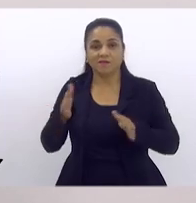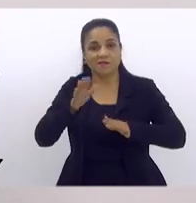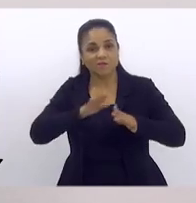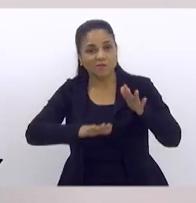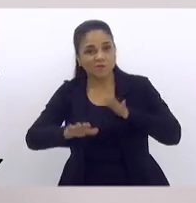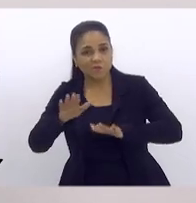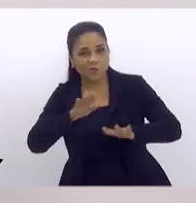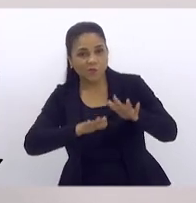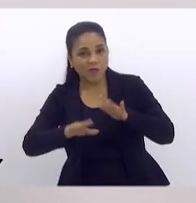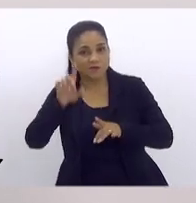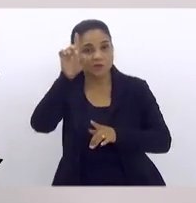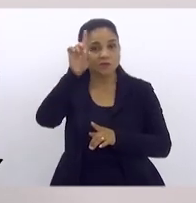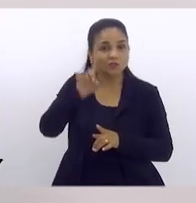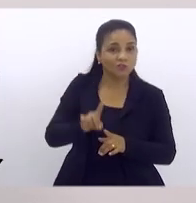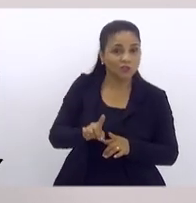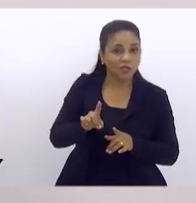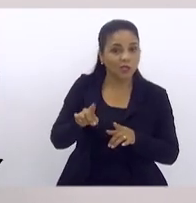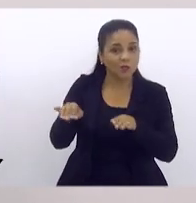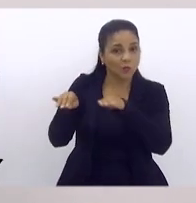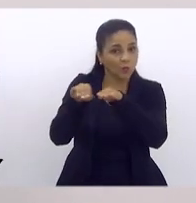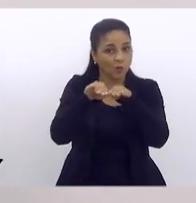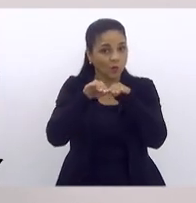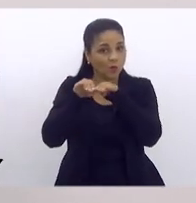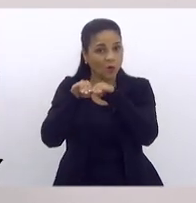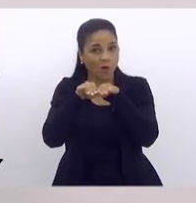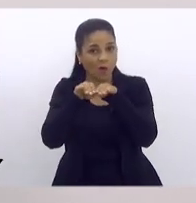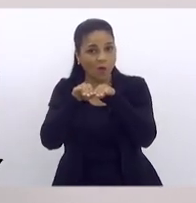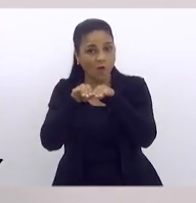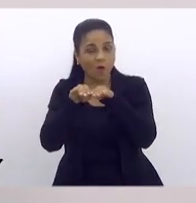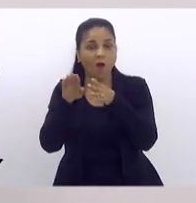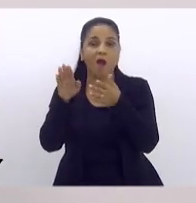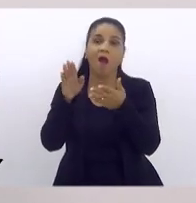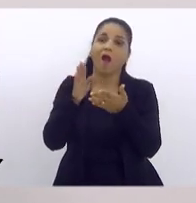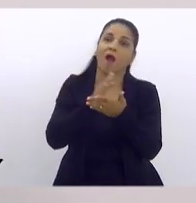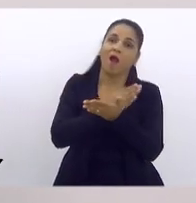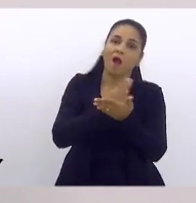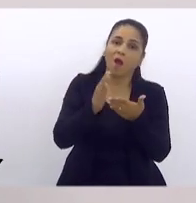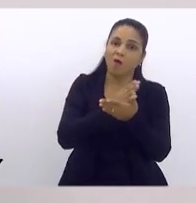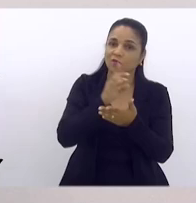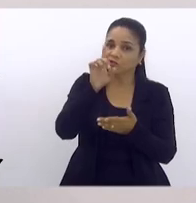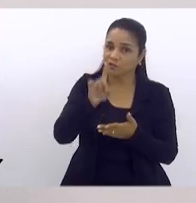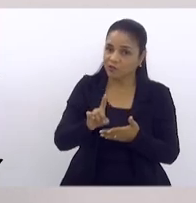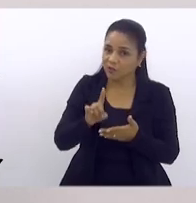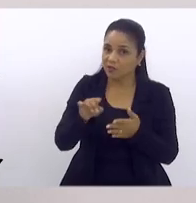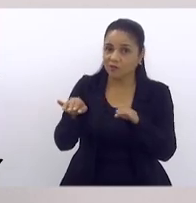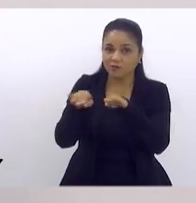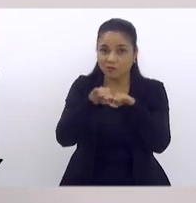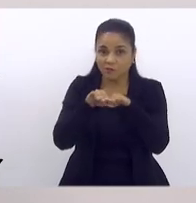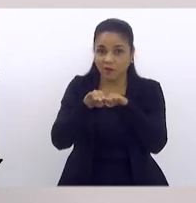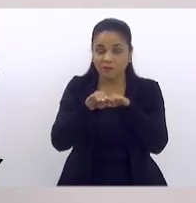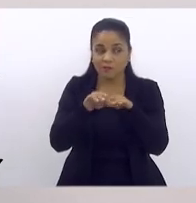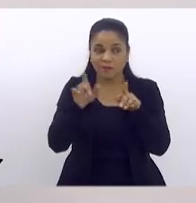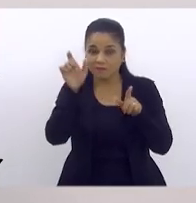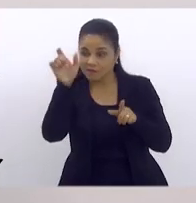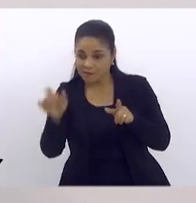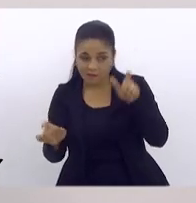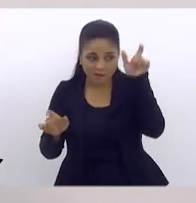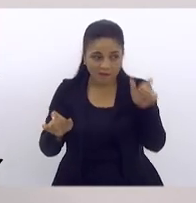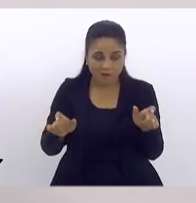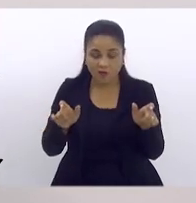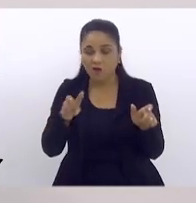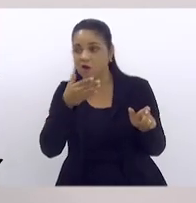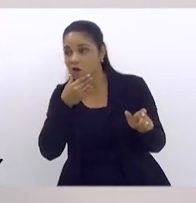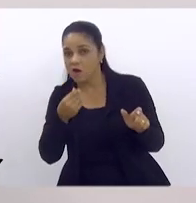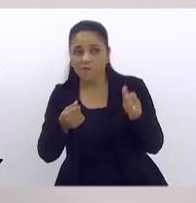os direitos são iguais alguns direitos tem que ser iguais agora cada um tem a sua característica